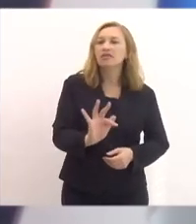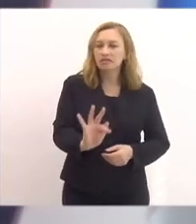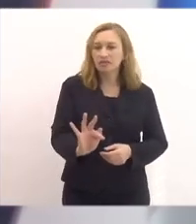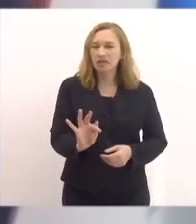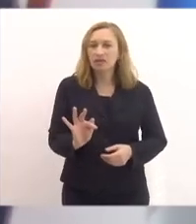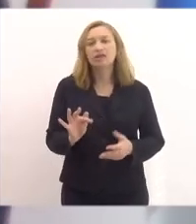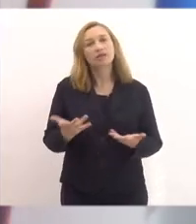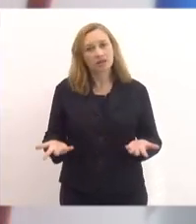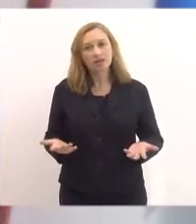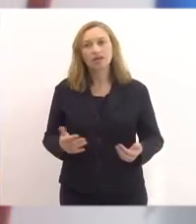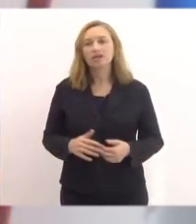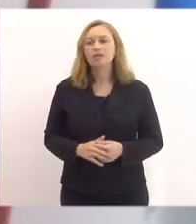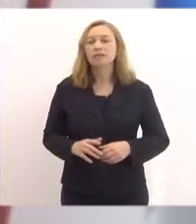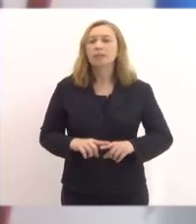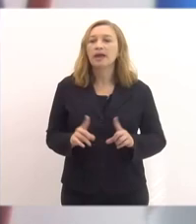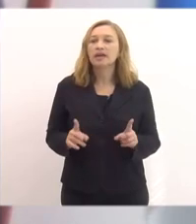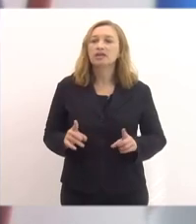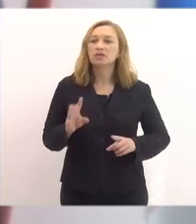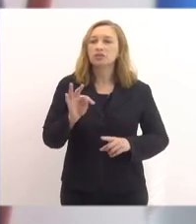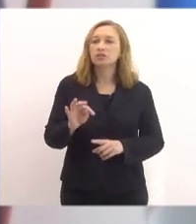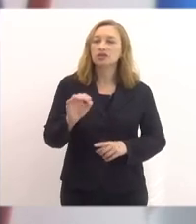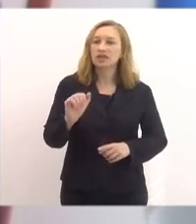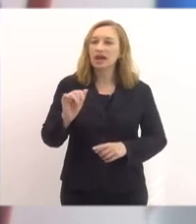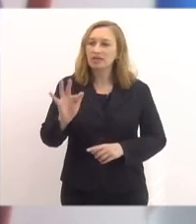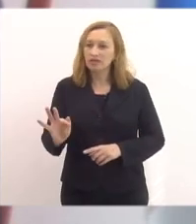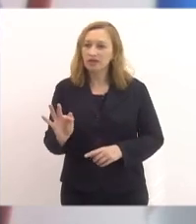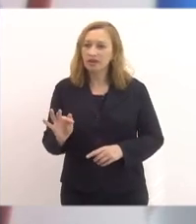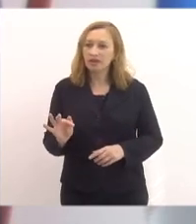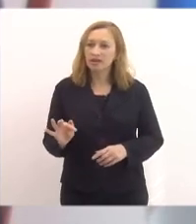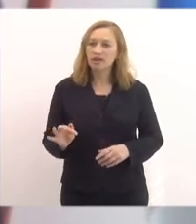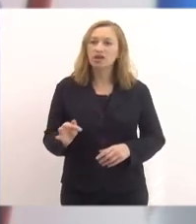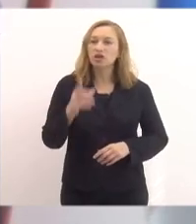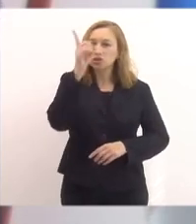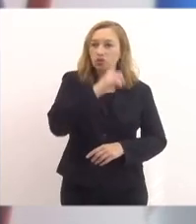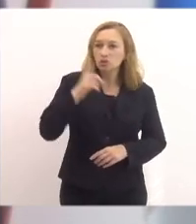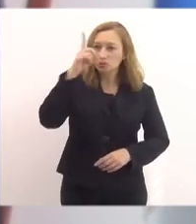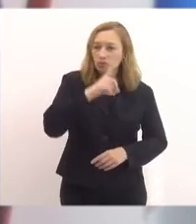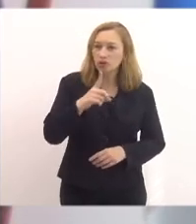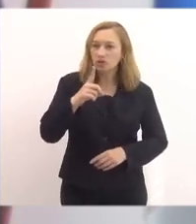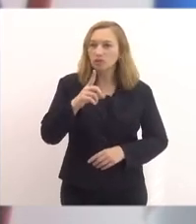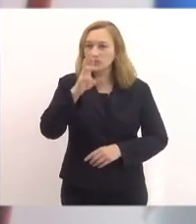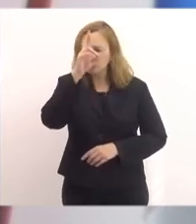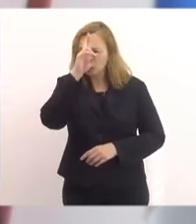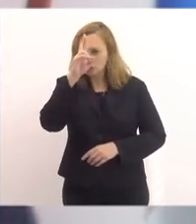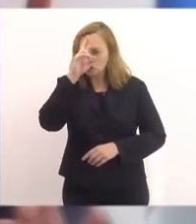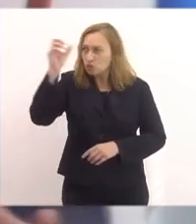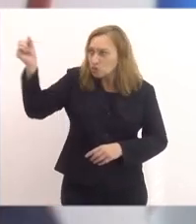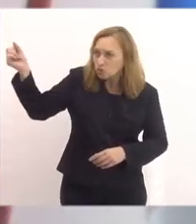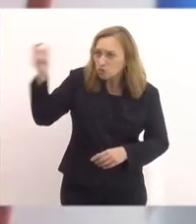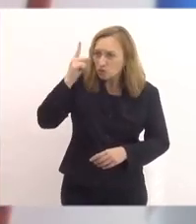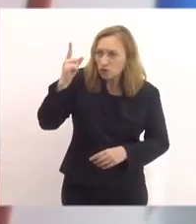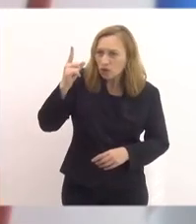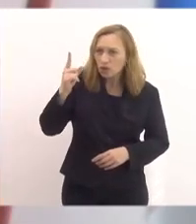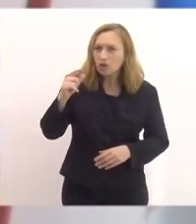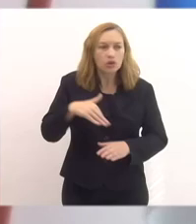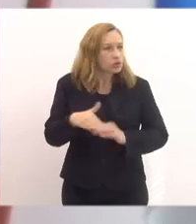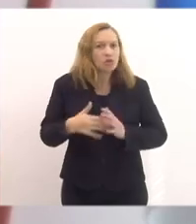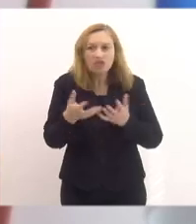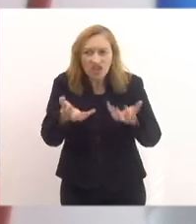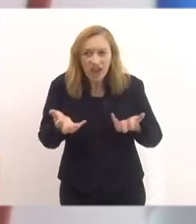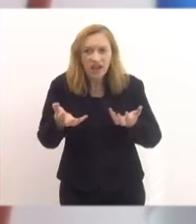pesado no TAF. Faz o TAF em Mar Brabo, domingo, meio-dia, na Zona Oeste, num sol quente. Todo mundo topa, pô.